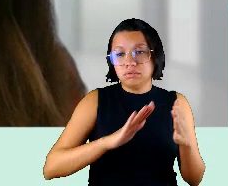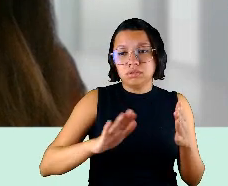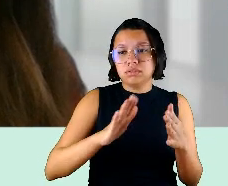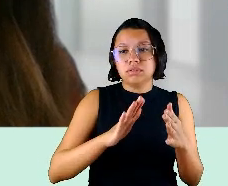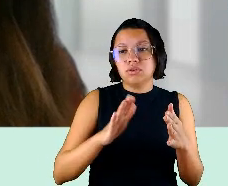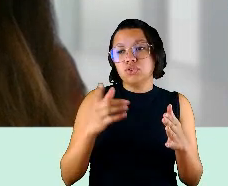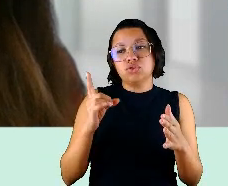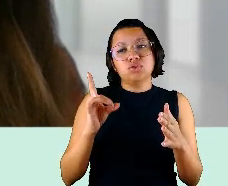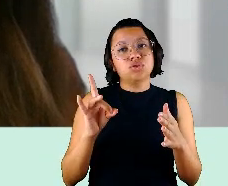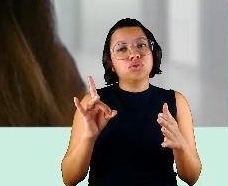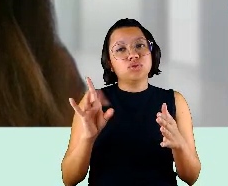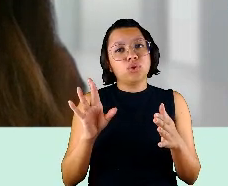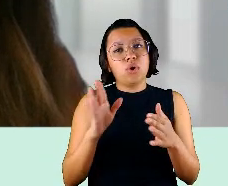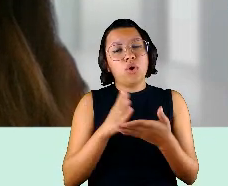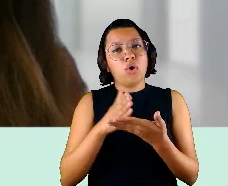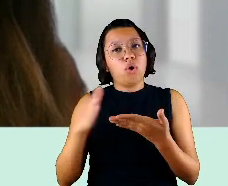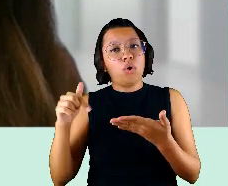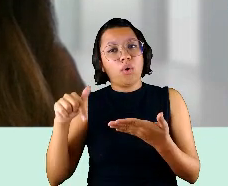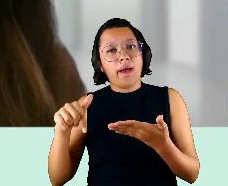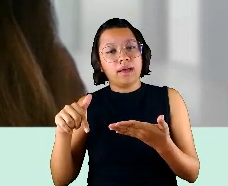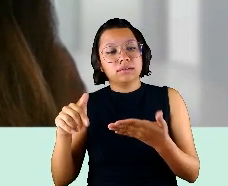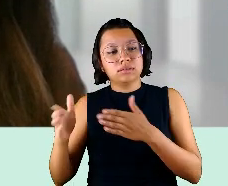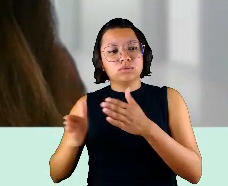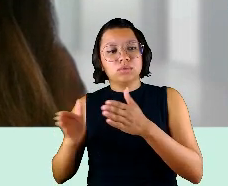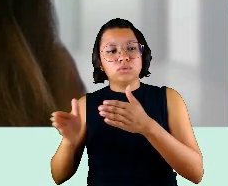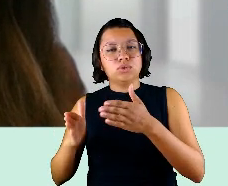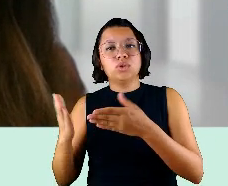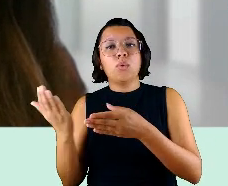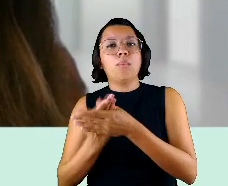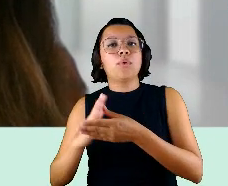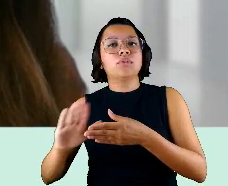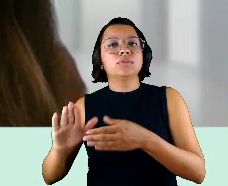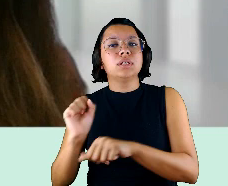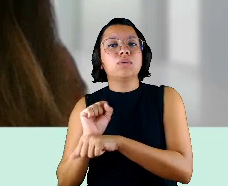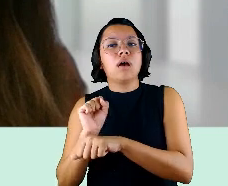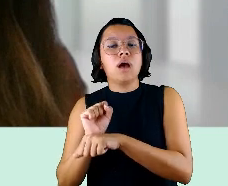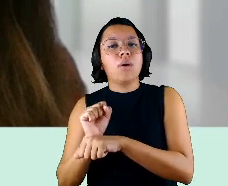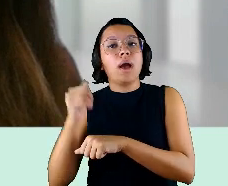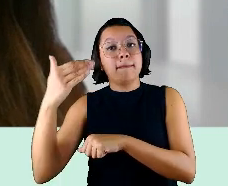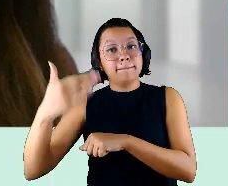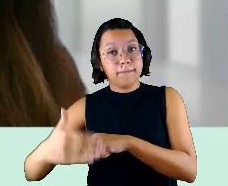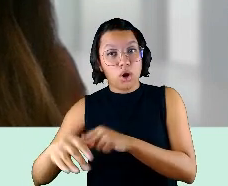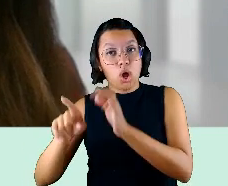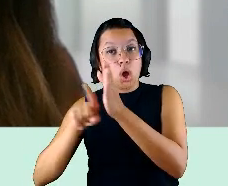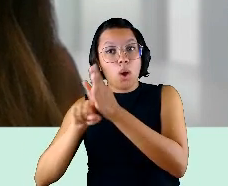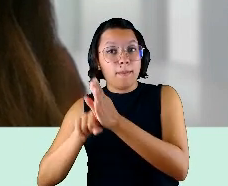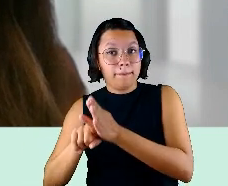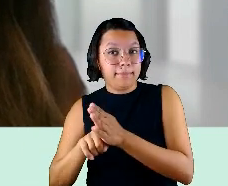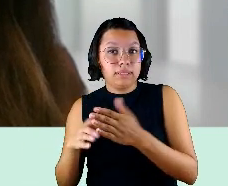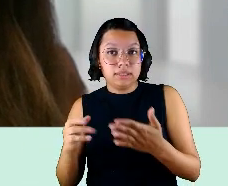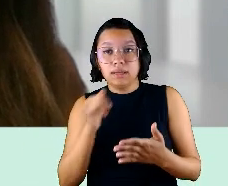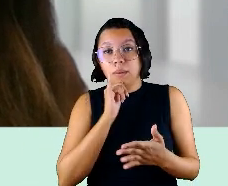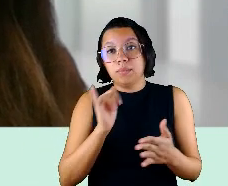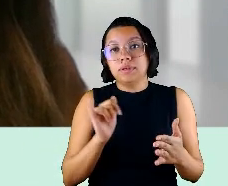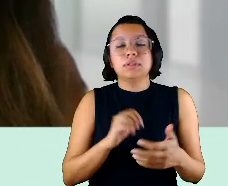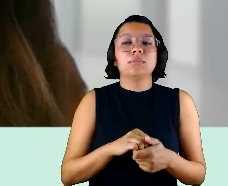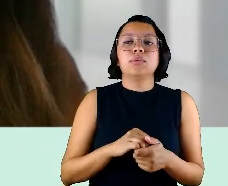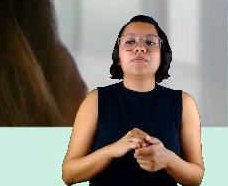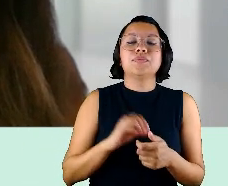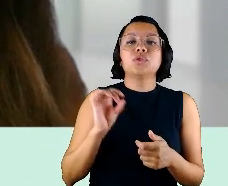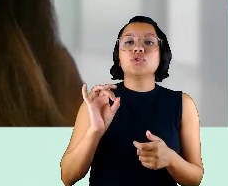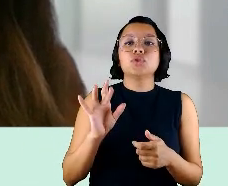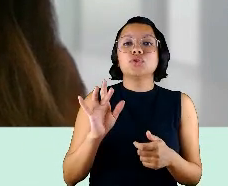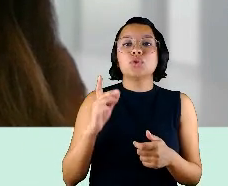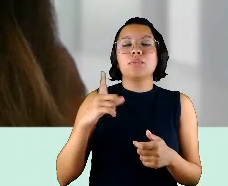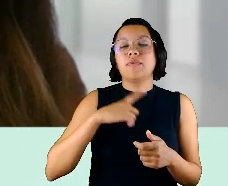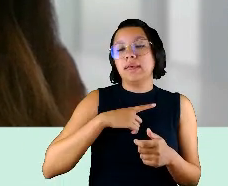daquelas situações em que o processo aguarda produção de prova pericial, por exemplo, né? Que só vai ter audiência